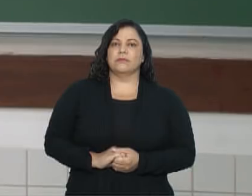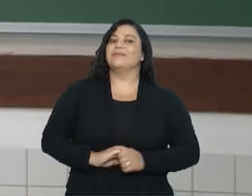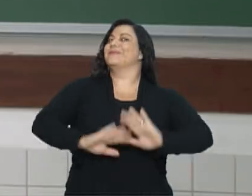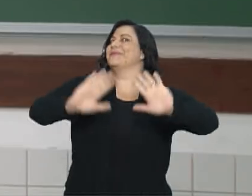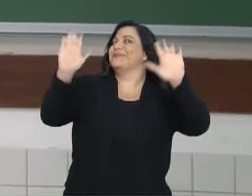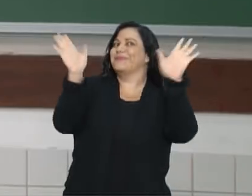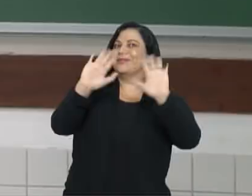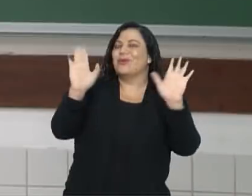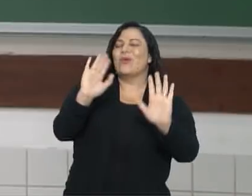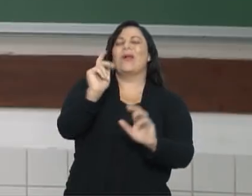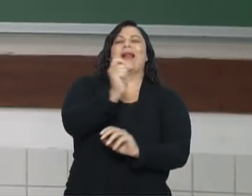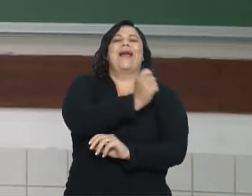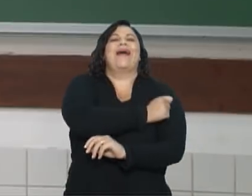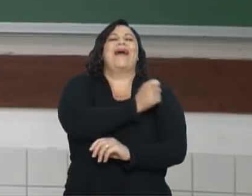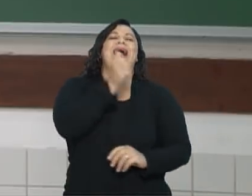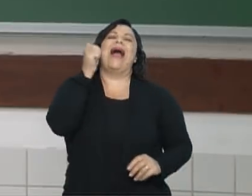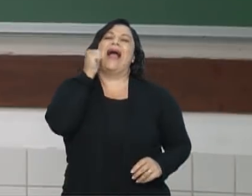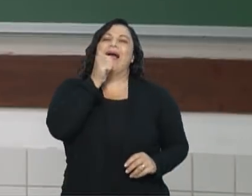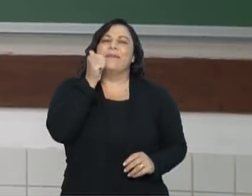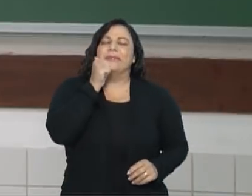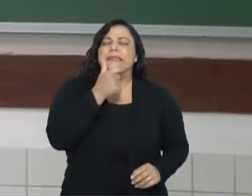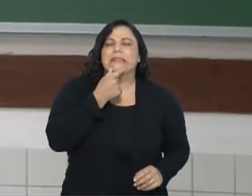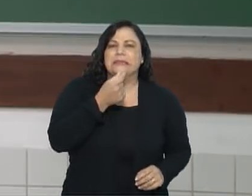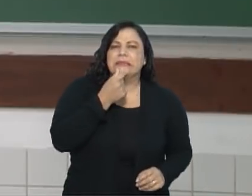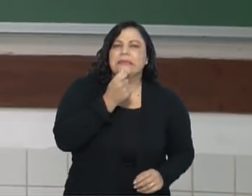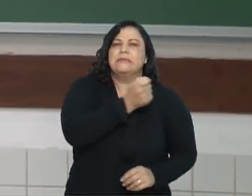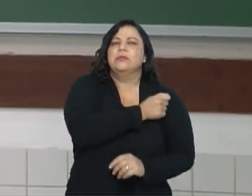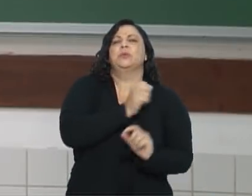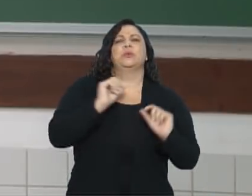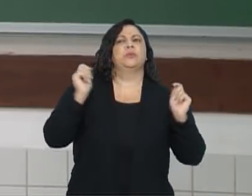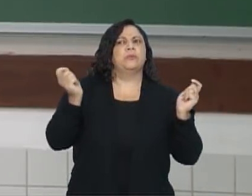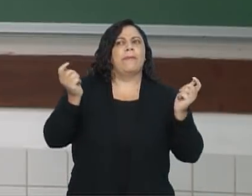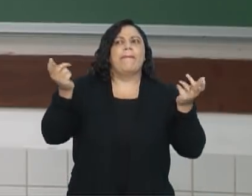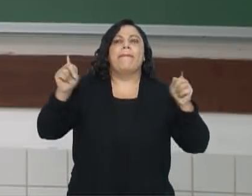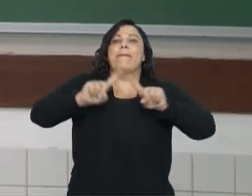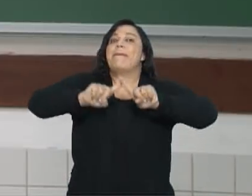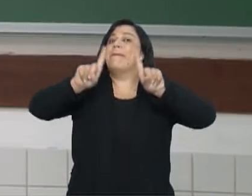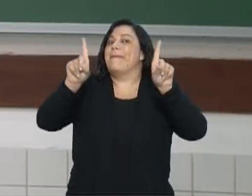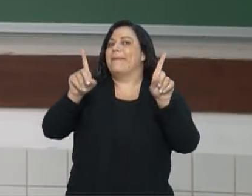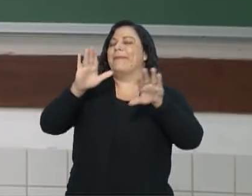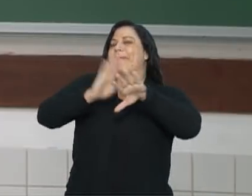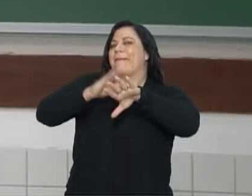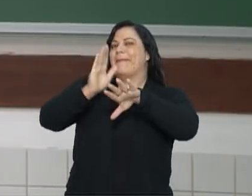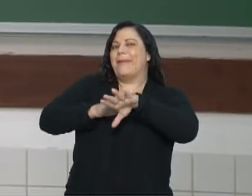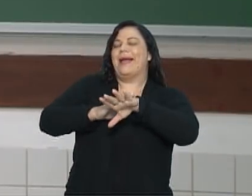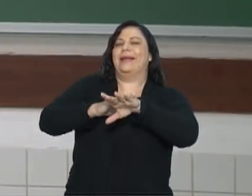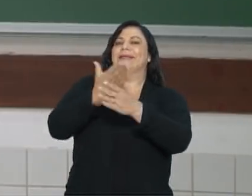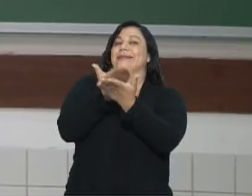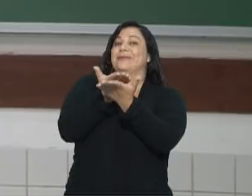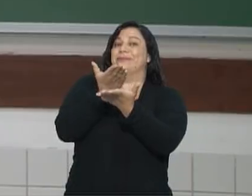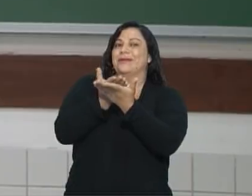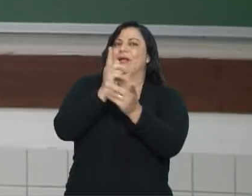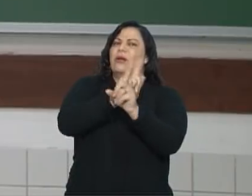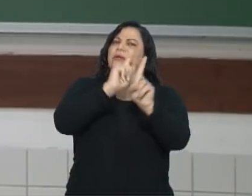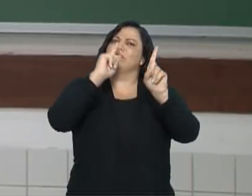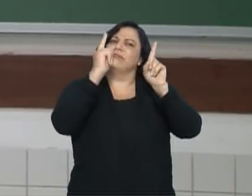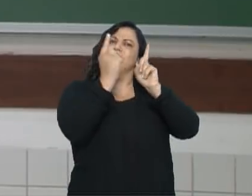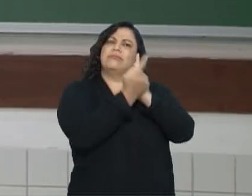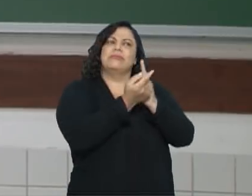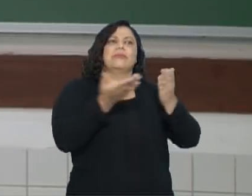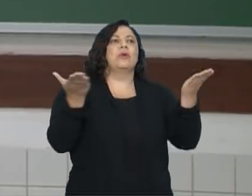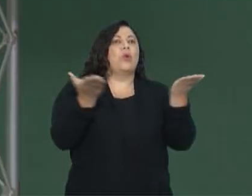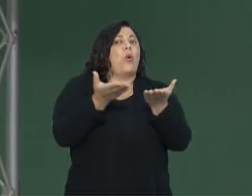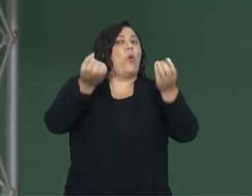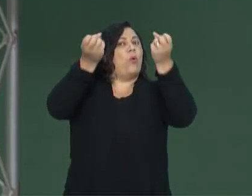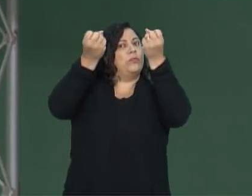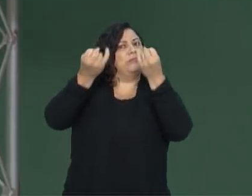Olá, alunas, olá, alunos! Chegamos mais uma aula de Geografia. Hoje nós vamos falar do seguinte,